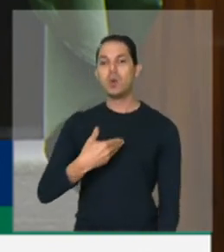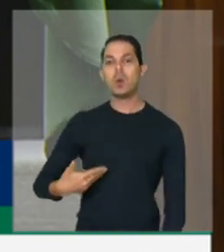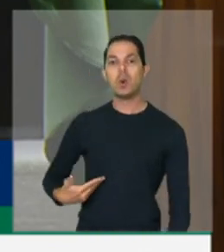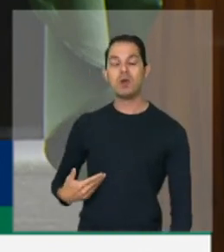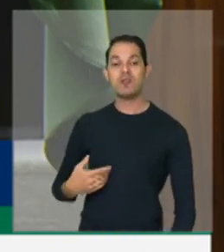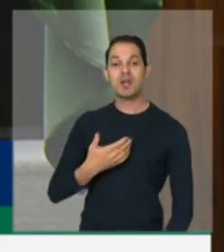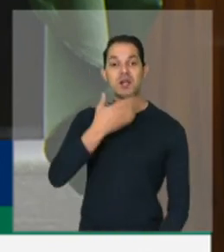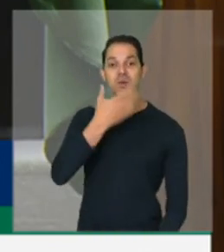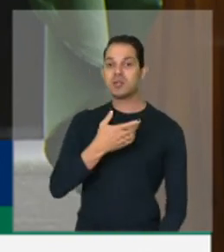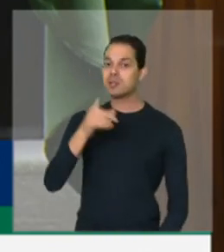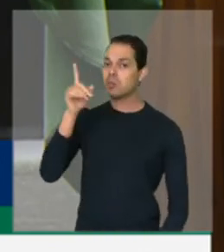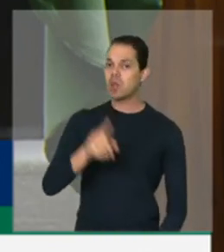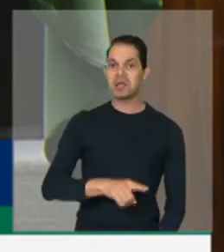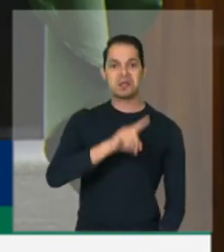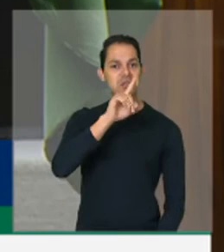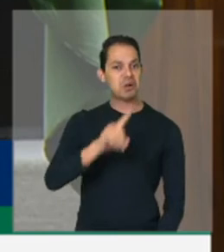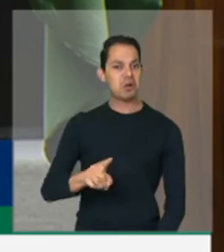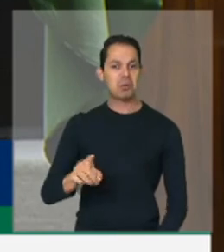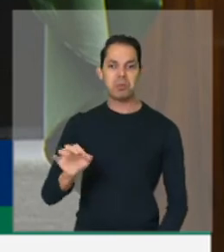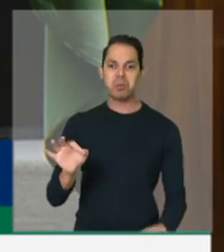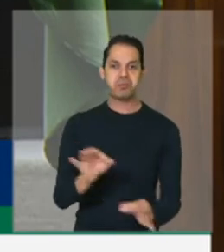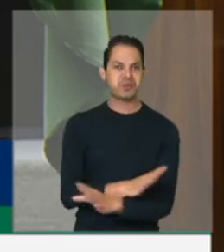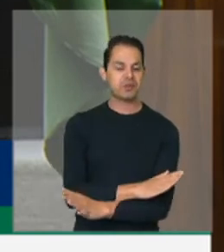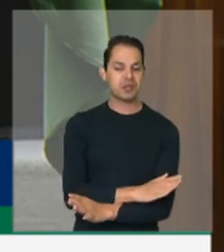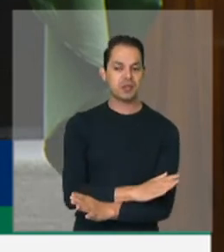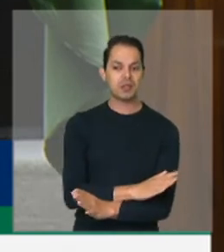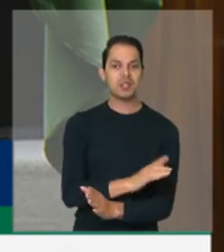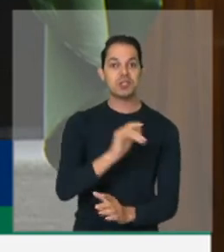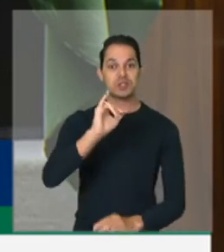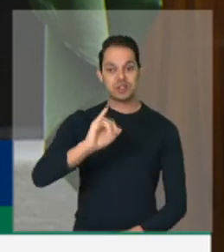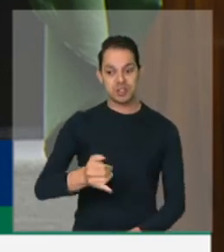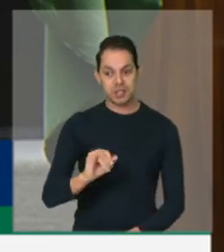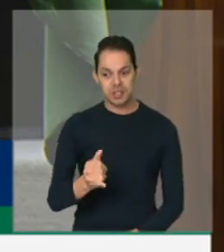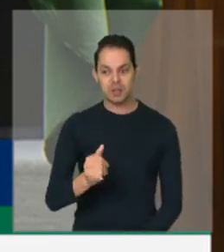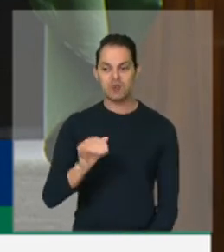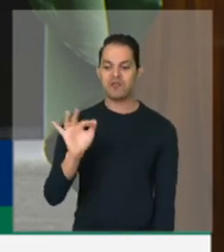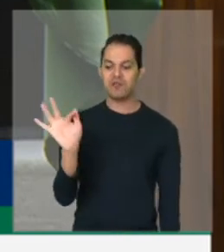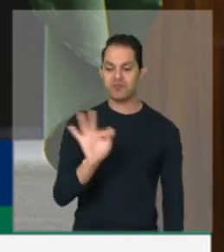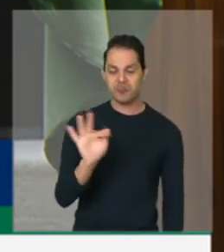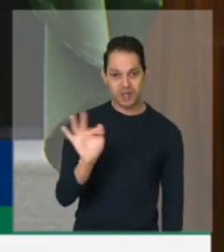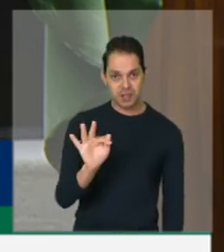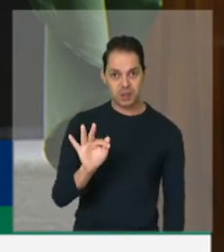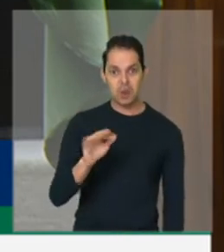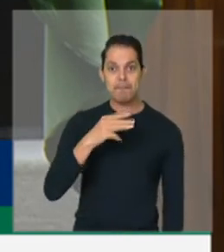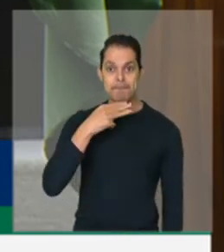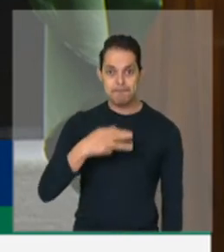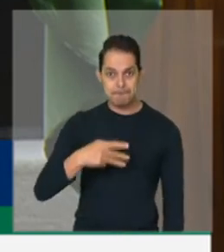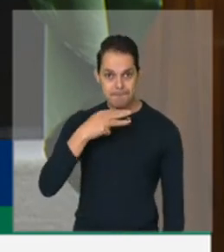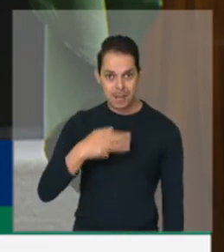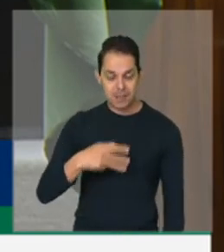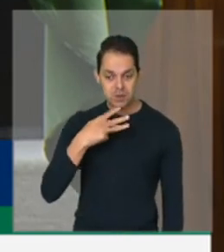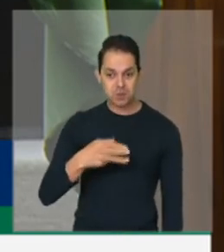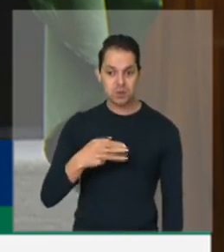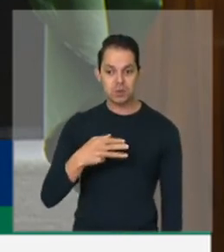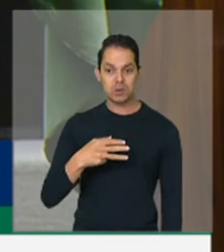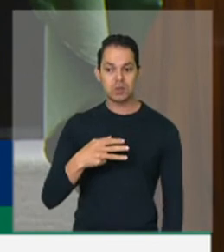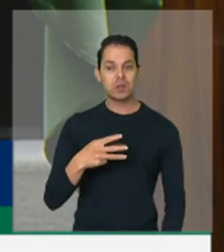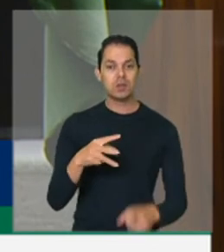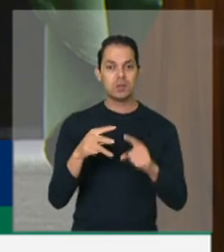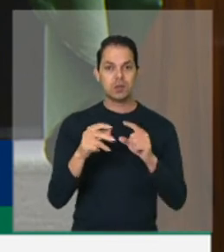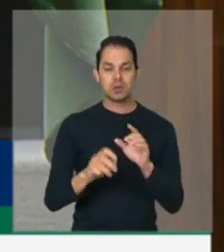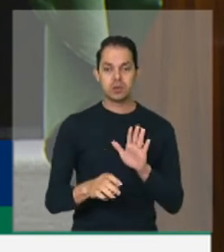dezembro cancelou, suspendeu, passou janeiro, fevereiro, março, e editaram a